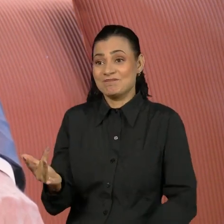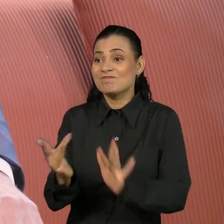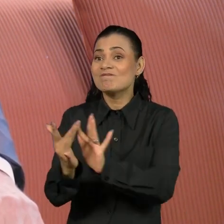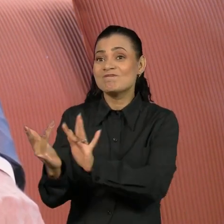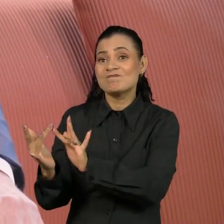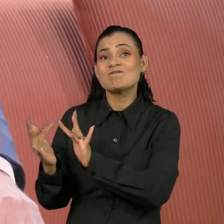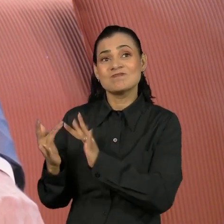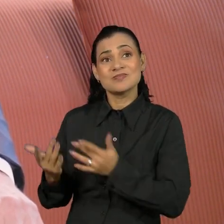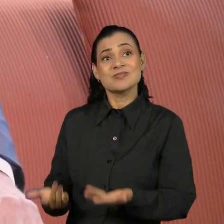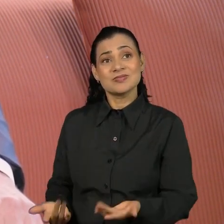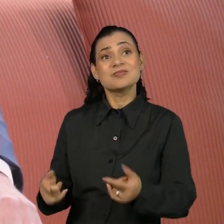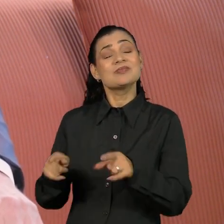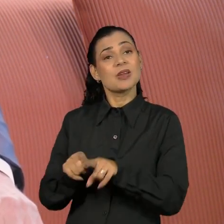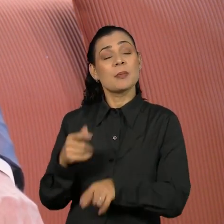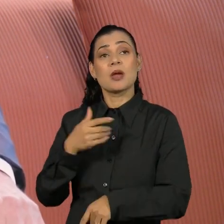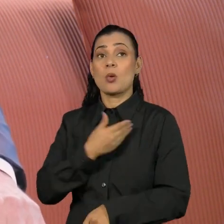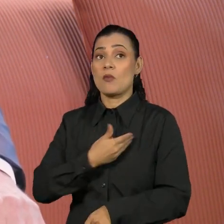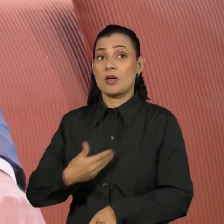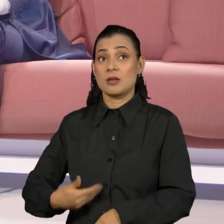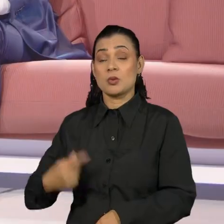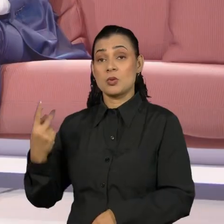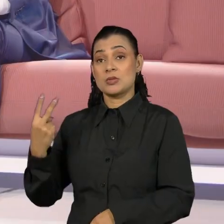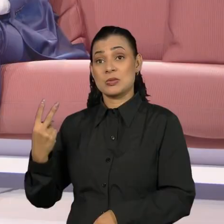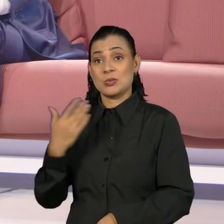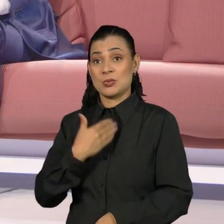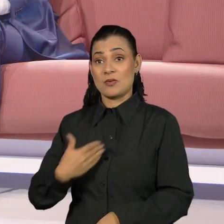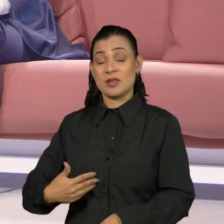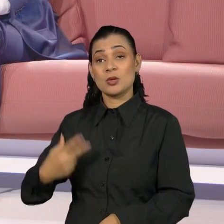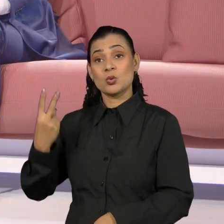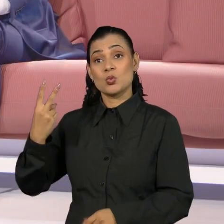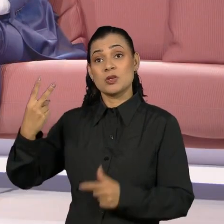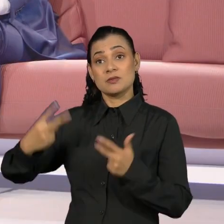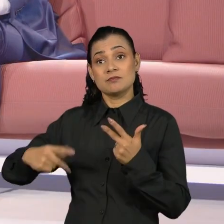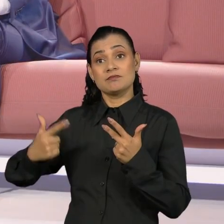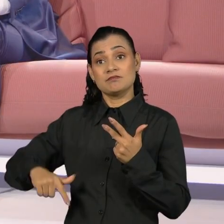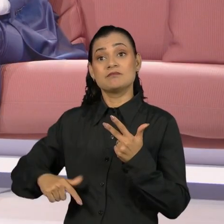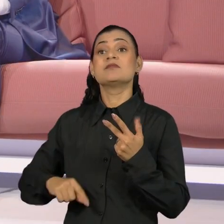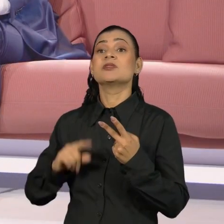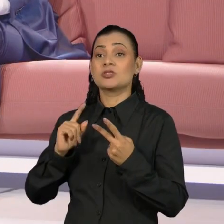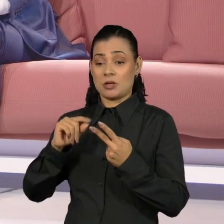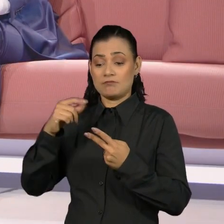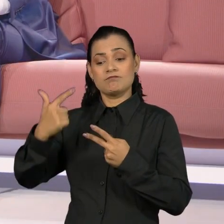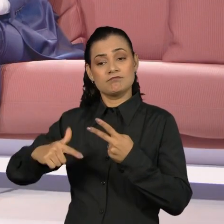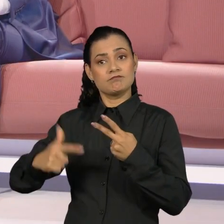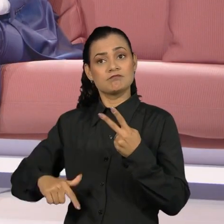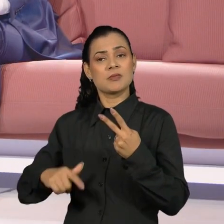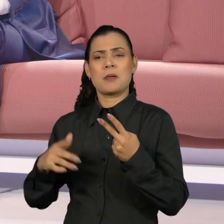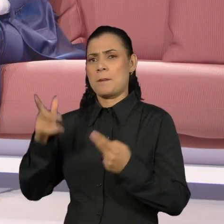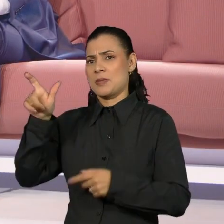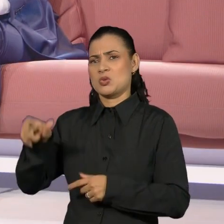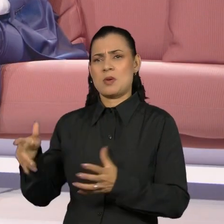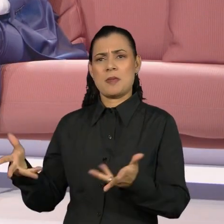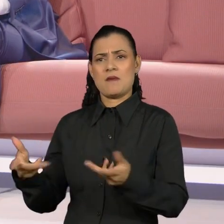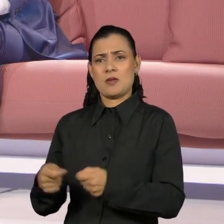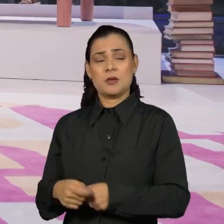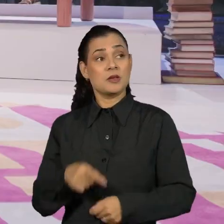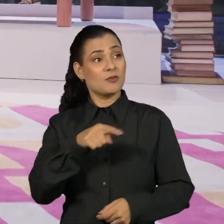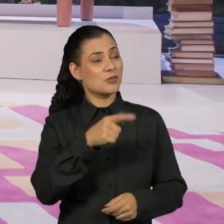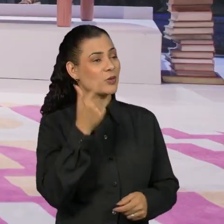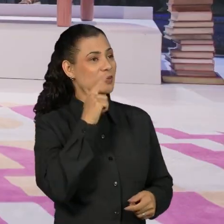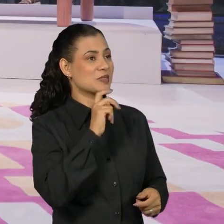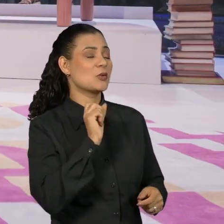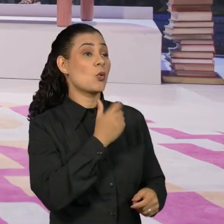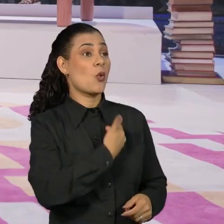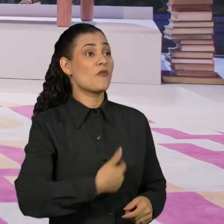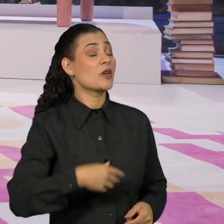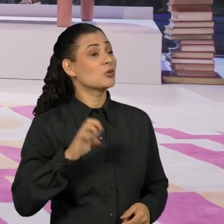Mário Covas. Como governador, fui vice-governador 2 vezes, pessoa maravilhosa. Aí o senhor chega ao governo de São